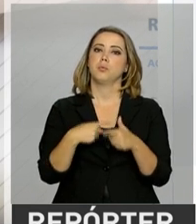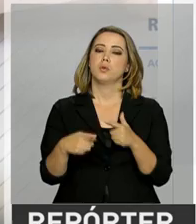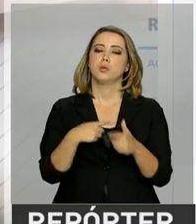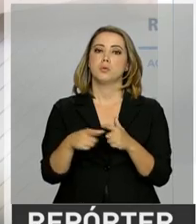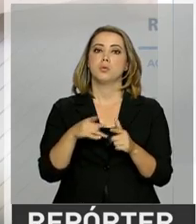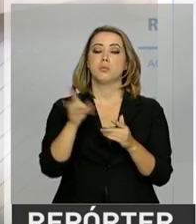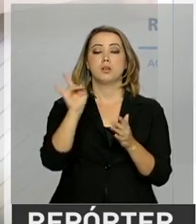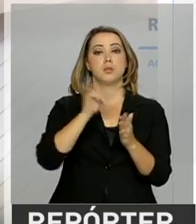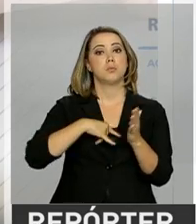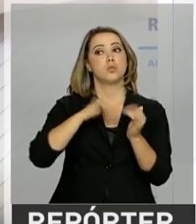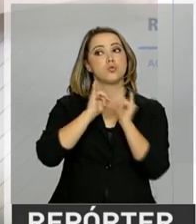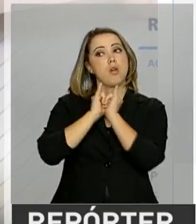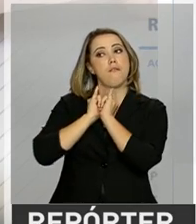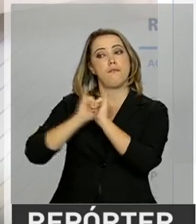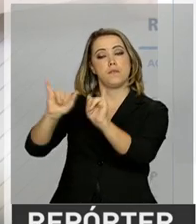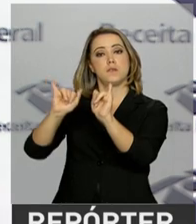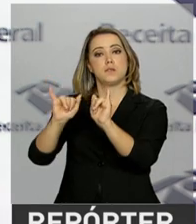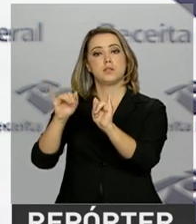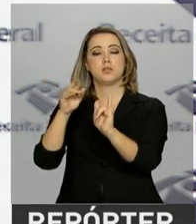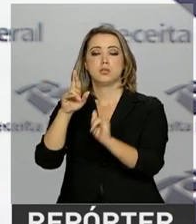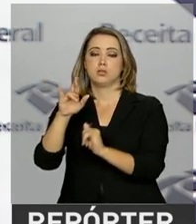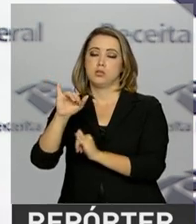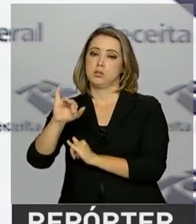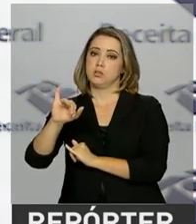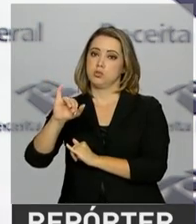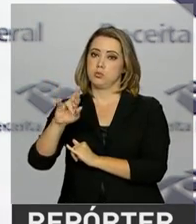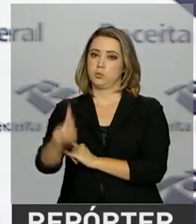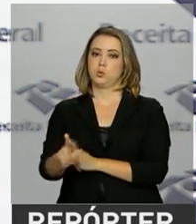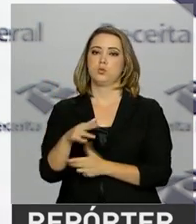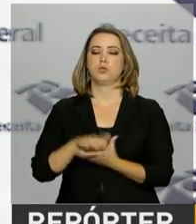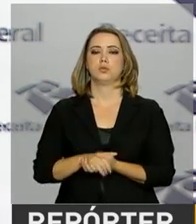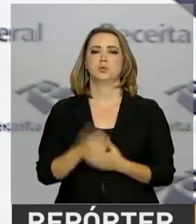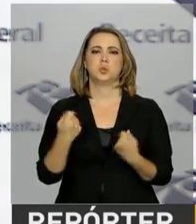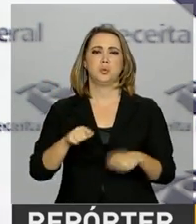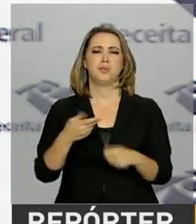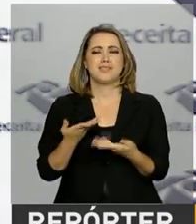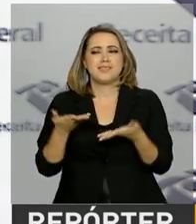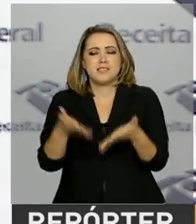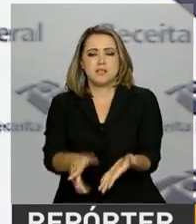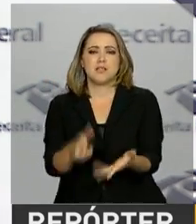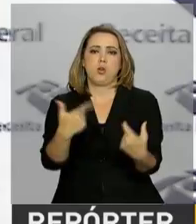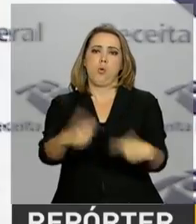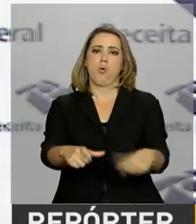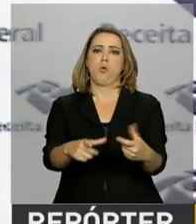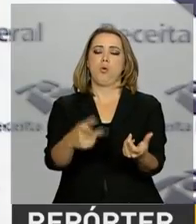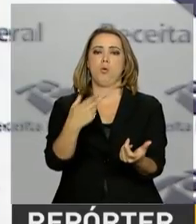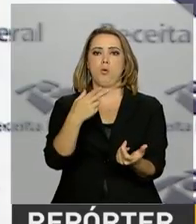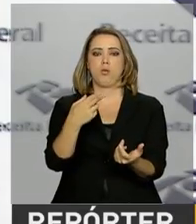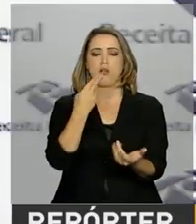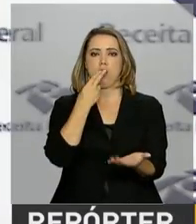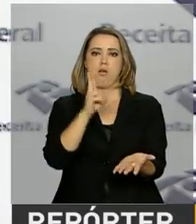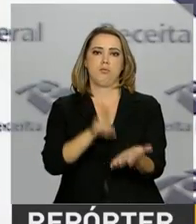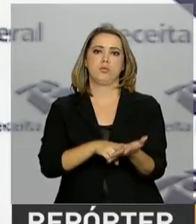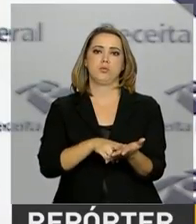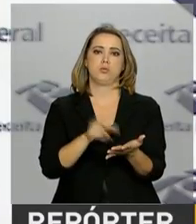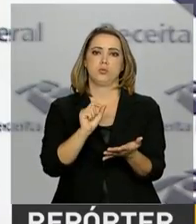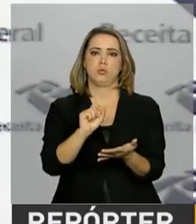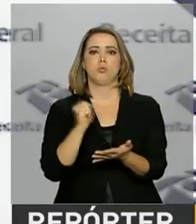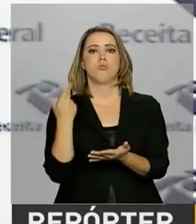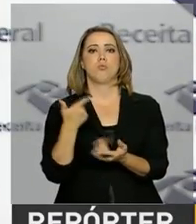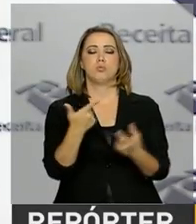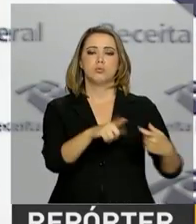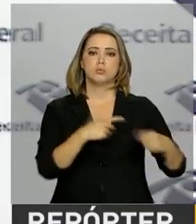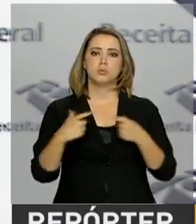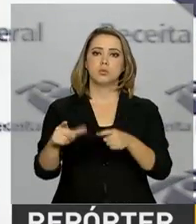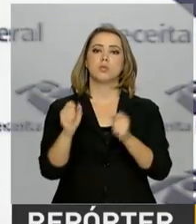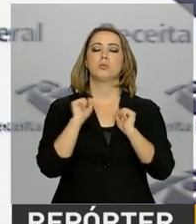de declarações de pessoa física ele não precisará mais se deslocar as unidades de atendimento presencial ou aos conveni e